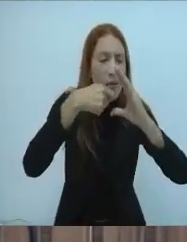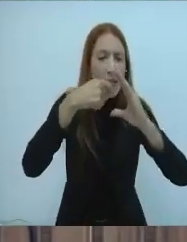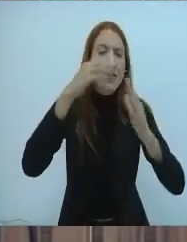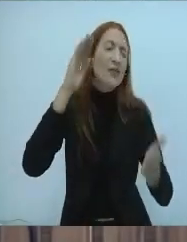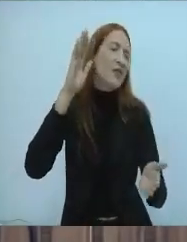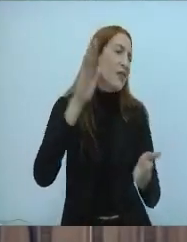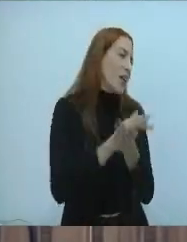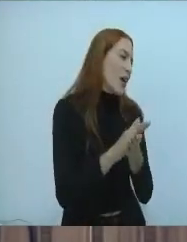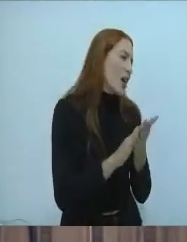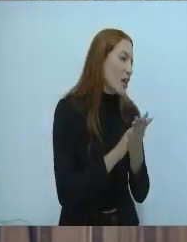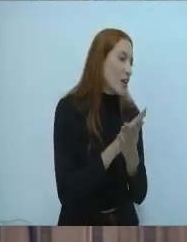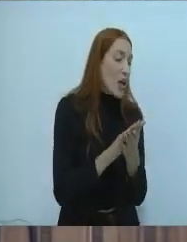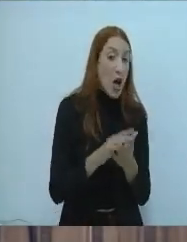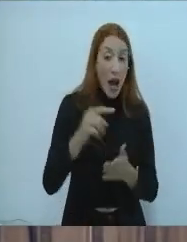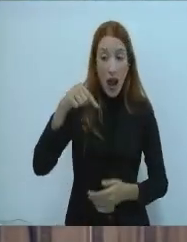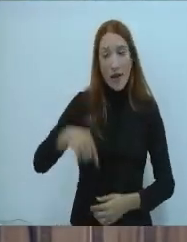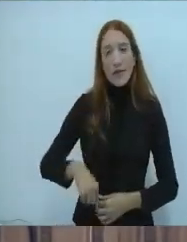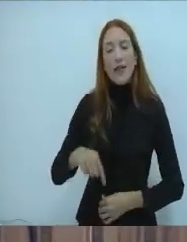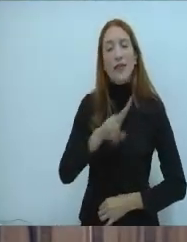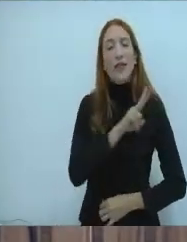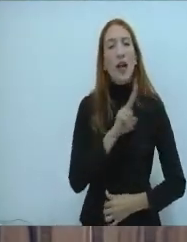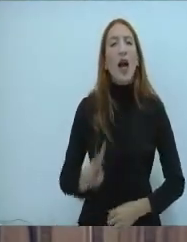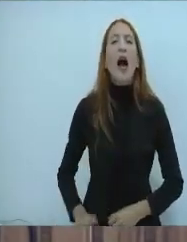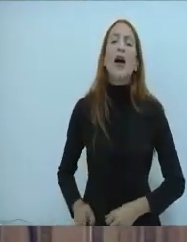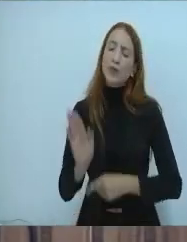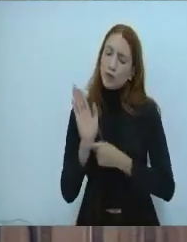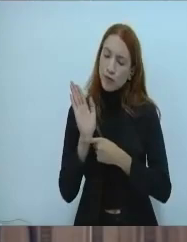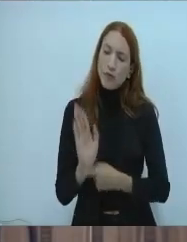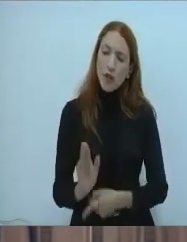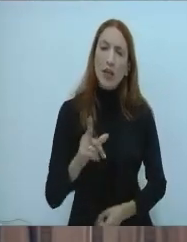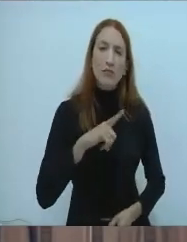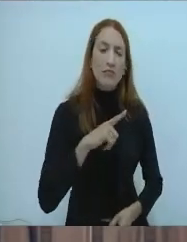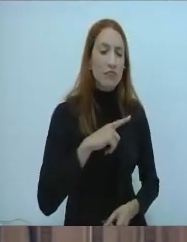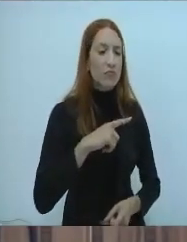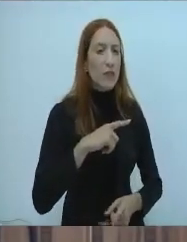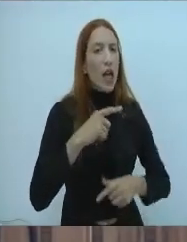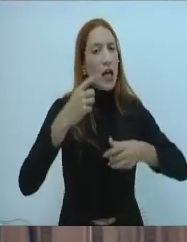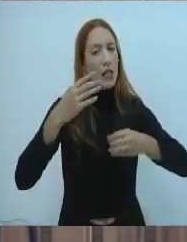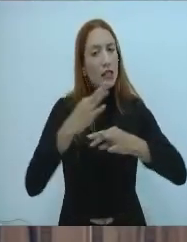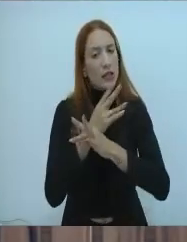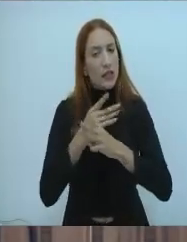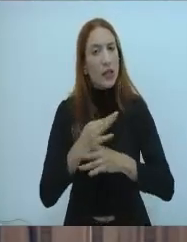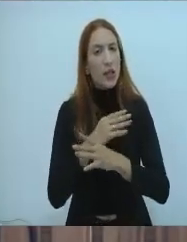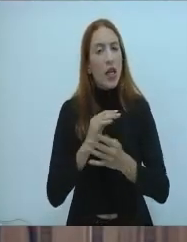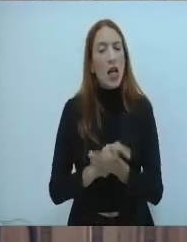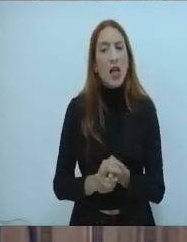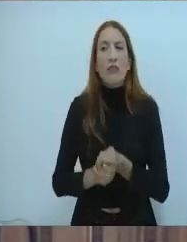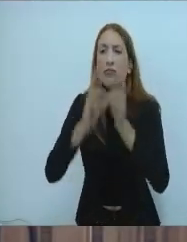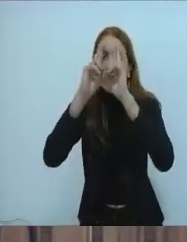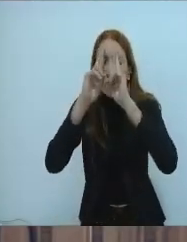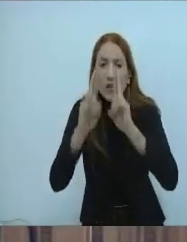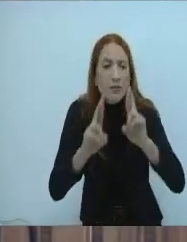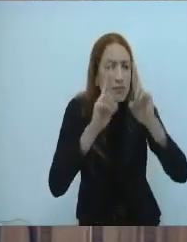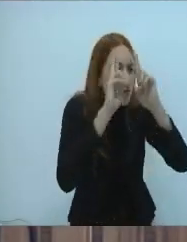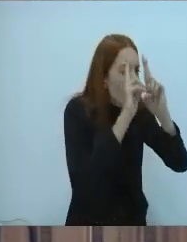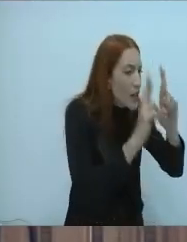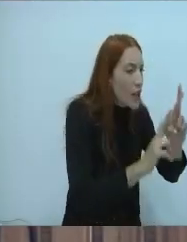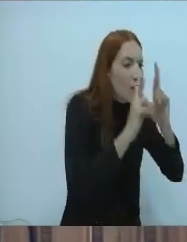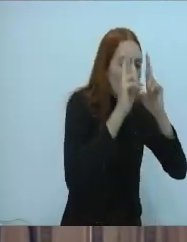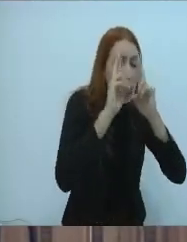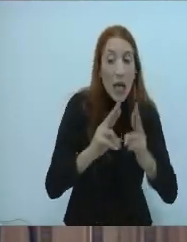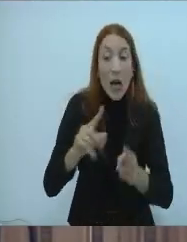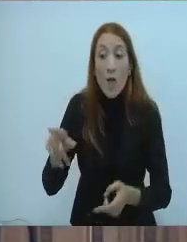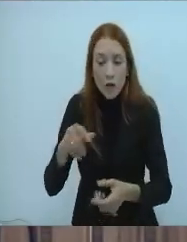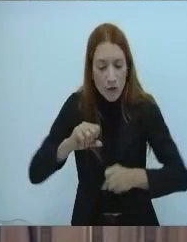vocês têm vereadores aqui para ajudar a cidade nós vamos Honrar todos vocês que lutam para fazer uma saúde